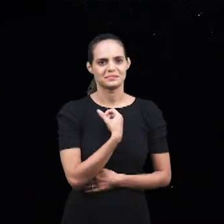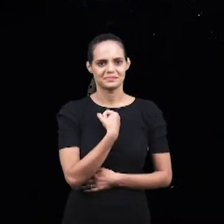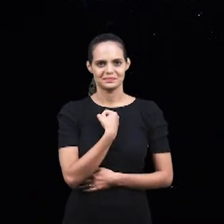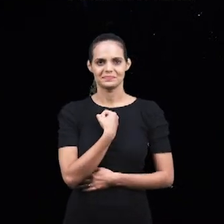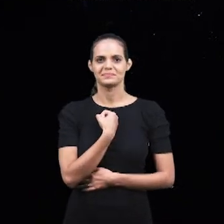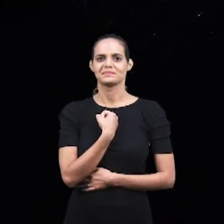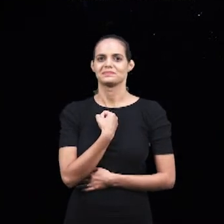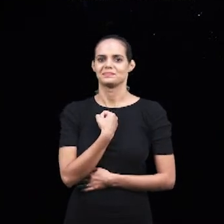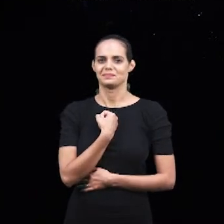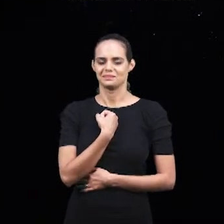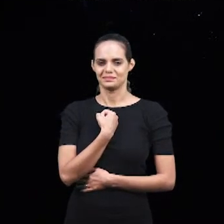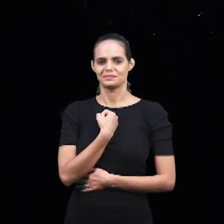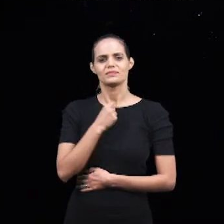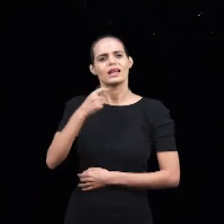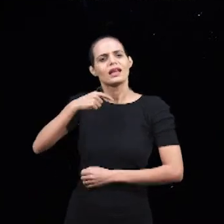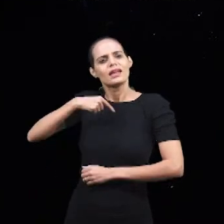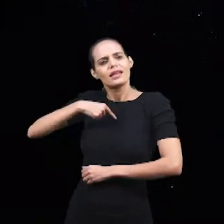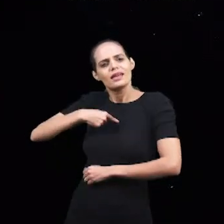Redentor. À